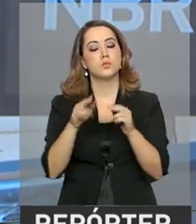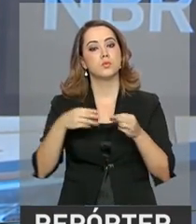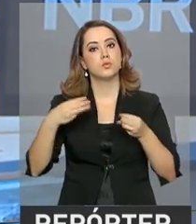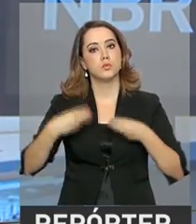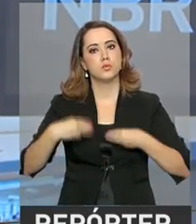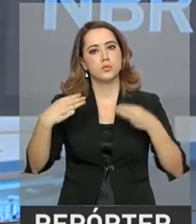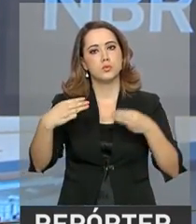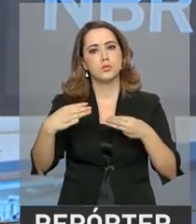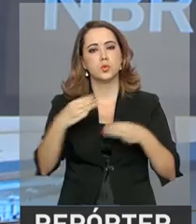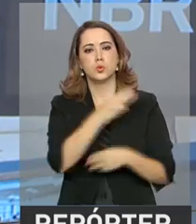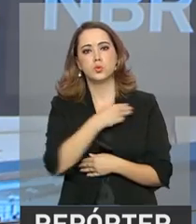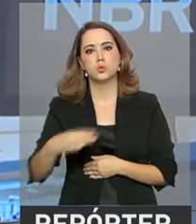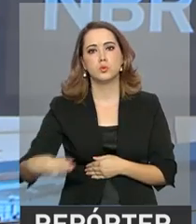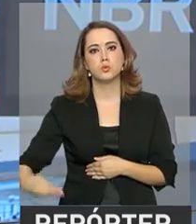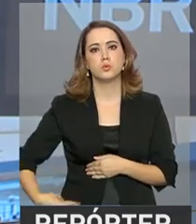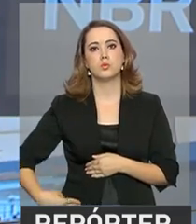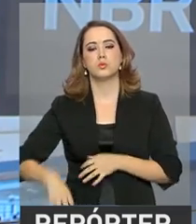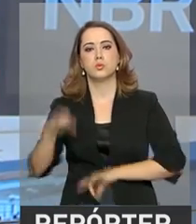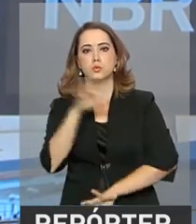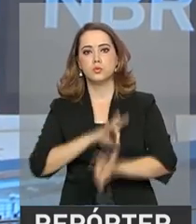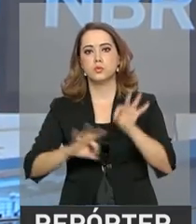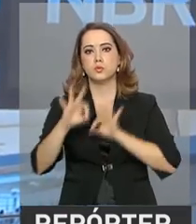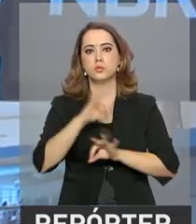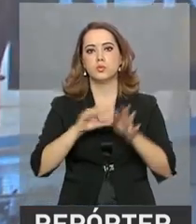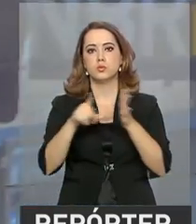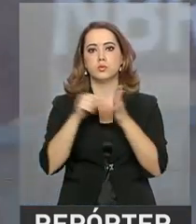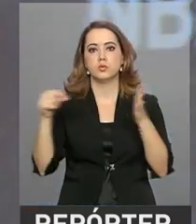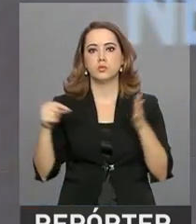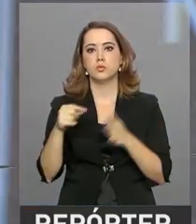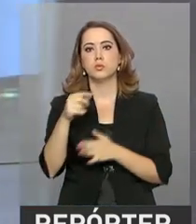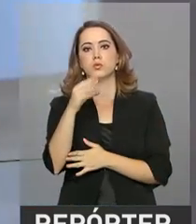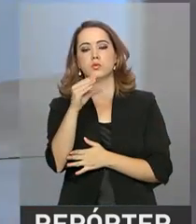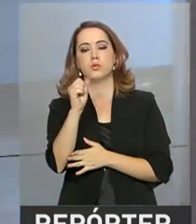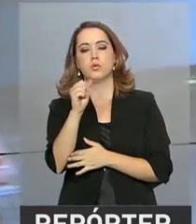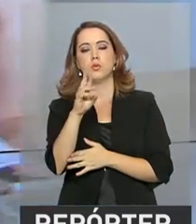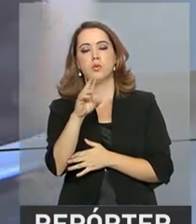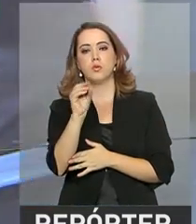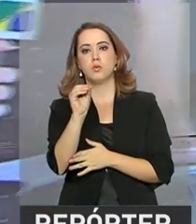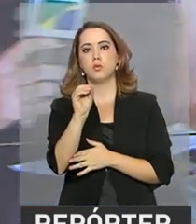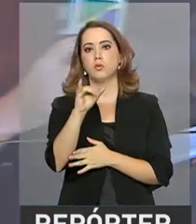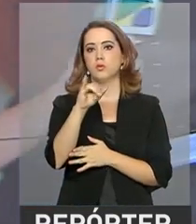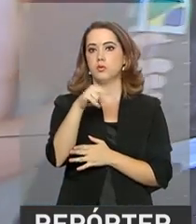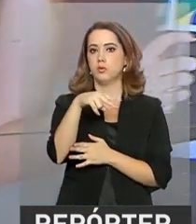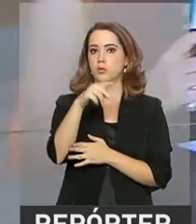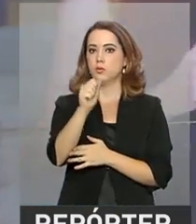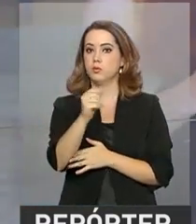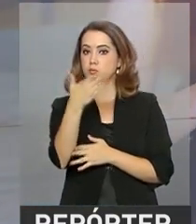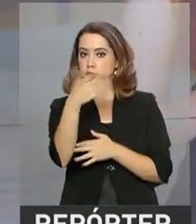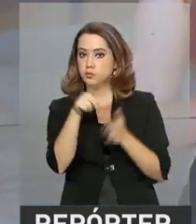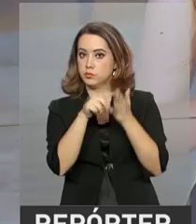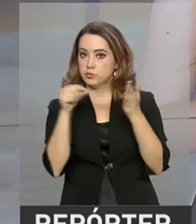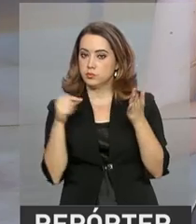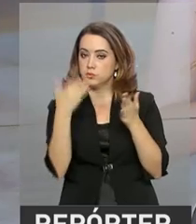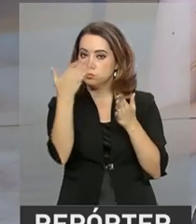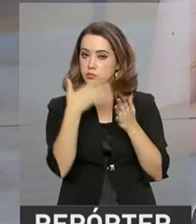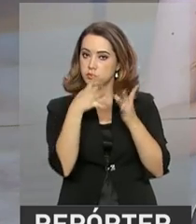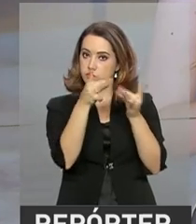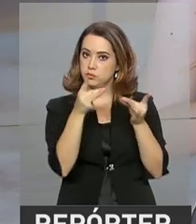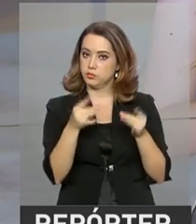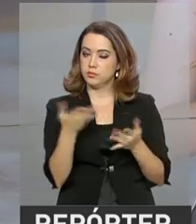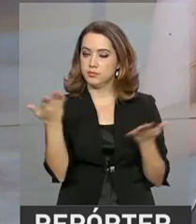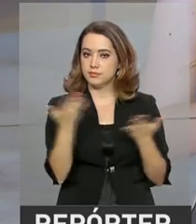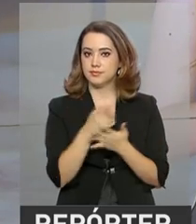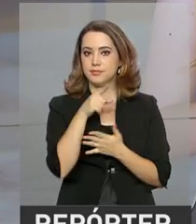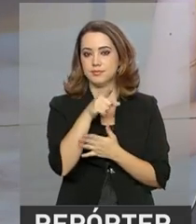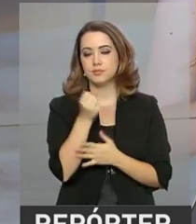interino do Planejamento no Palácio Planalto. Assunto para a repórter Carolina Becker, que está lá no Palácio e traz as informações para a